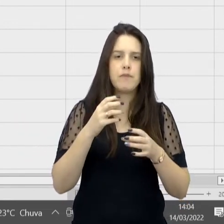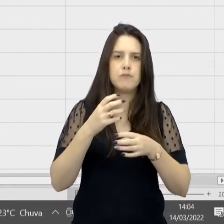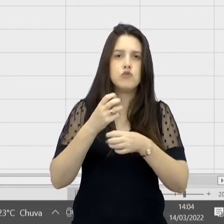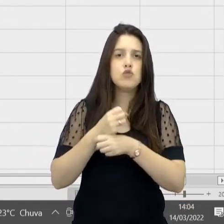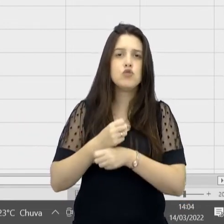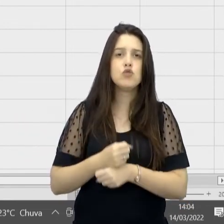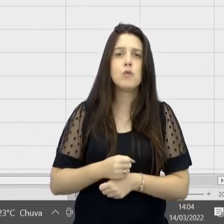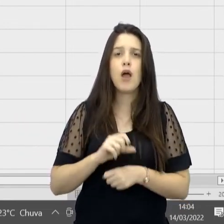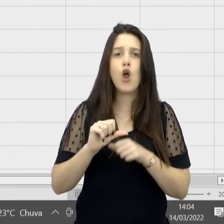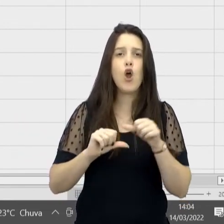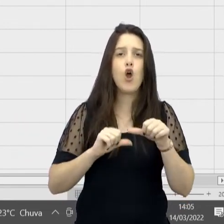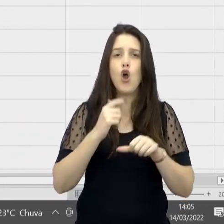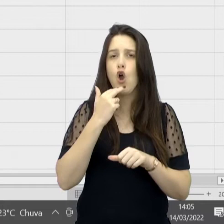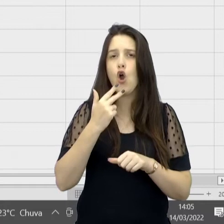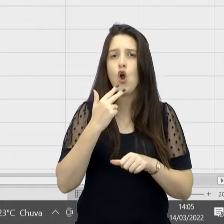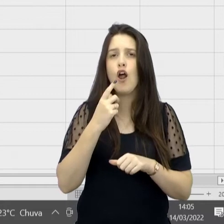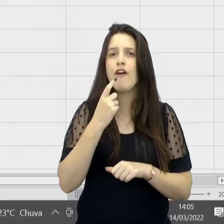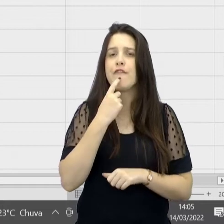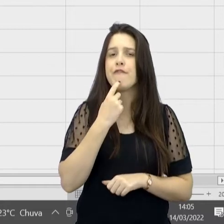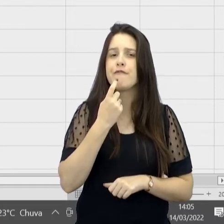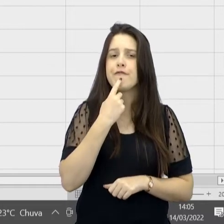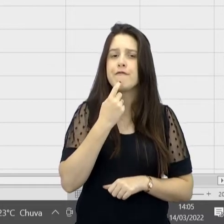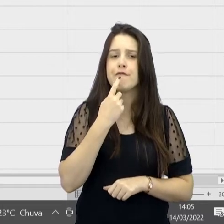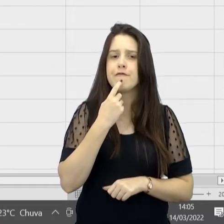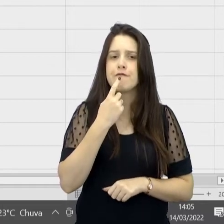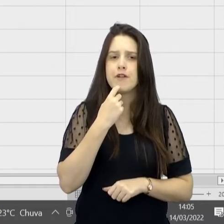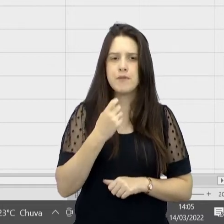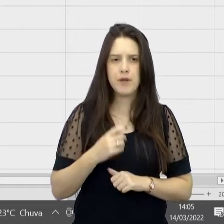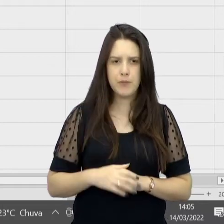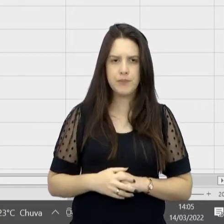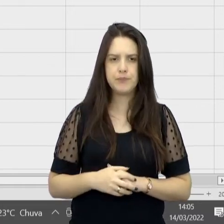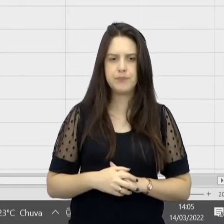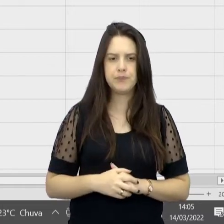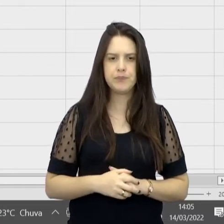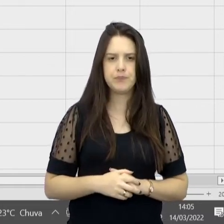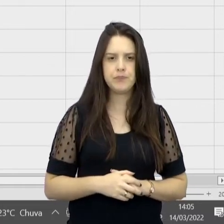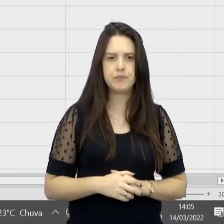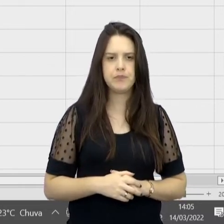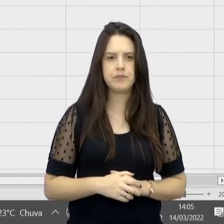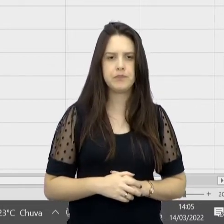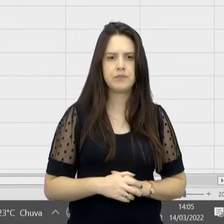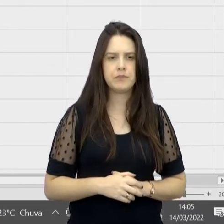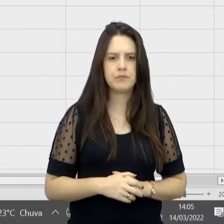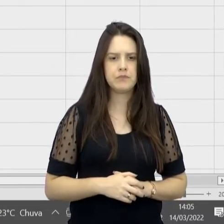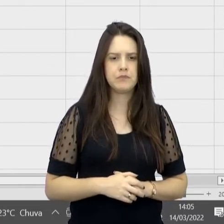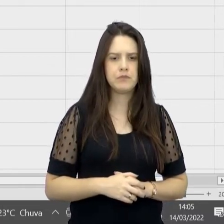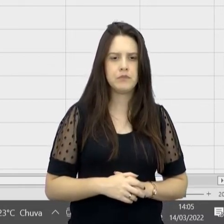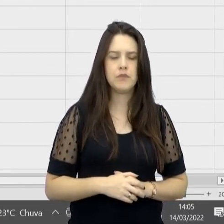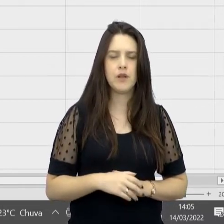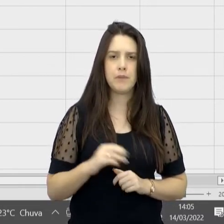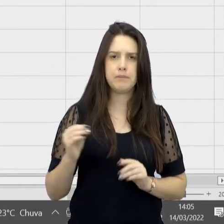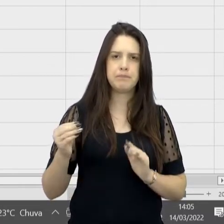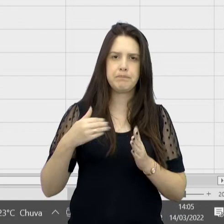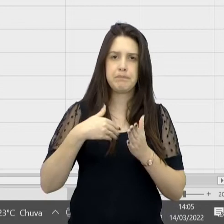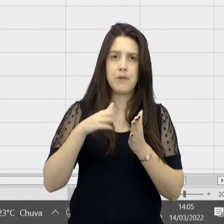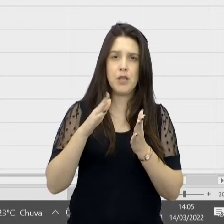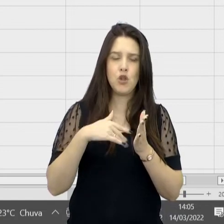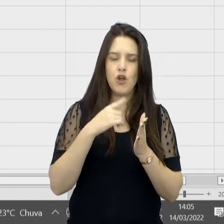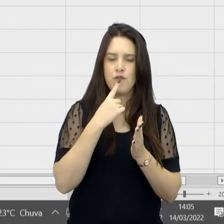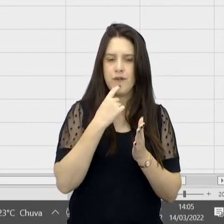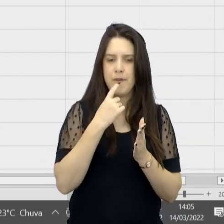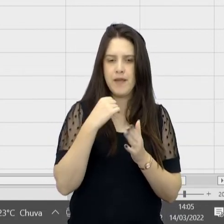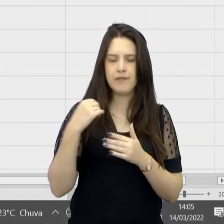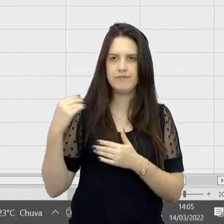vou nesse baldezinho, se eu quero pintar todo esse quadradinho, toda essa cédula. E eu quero pintar ele de vermelho. E